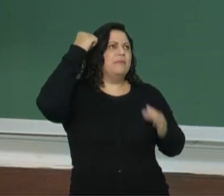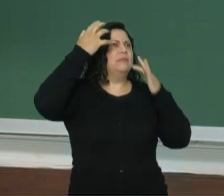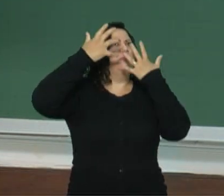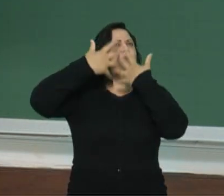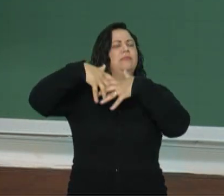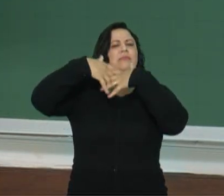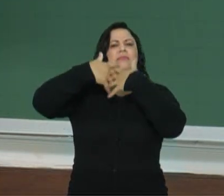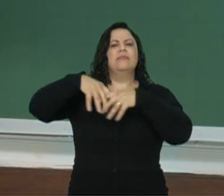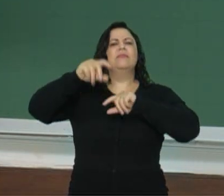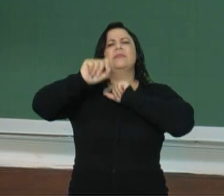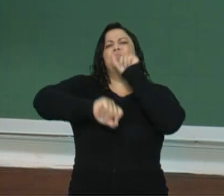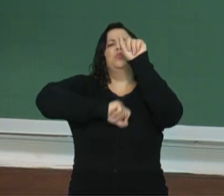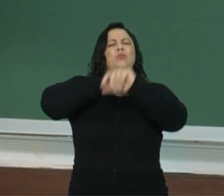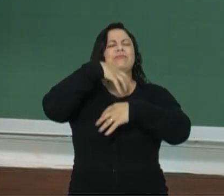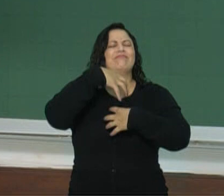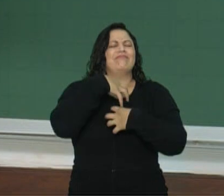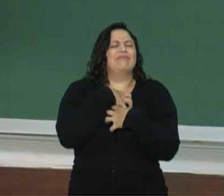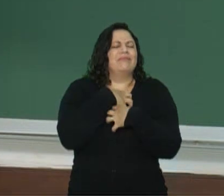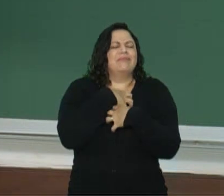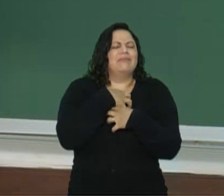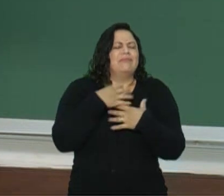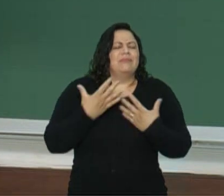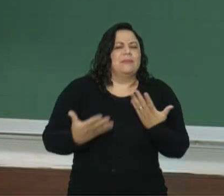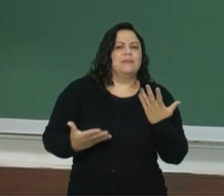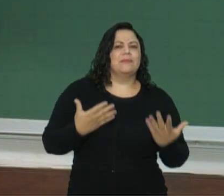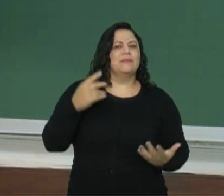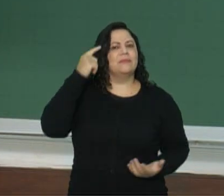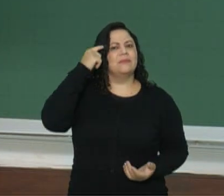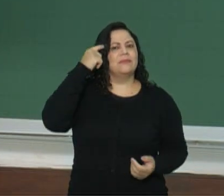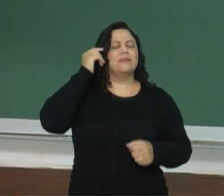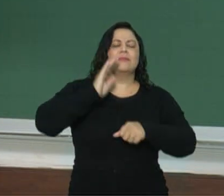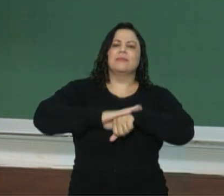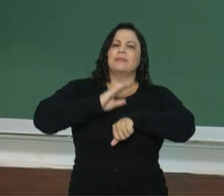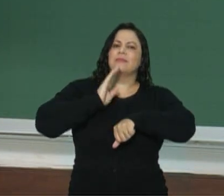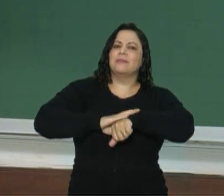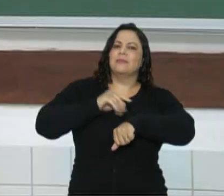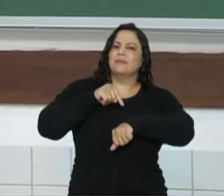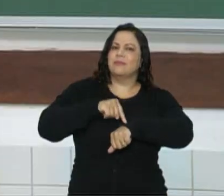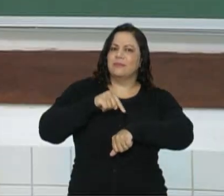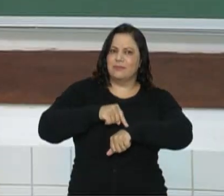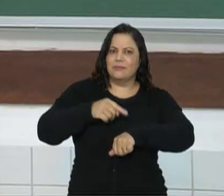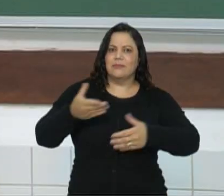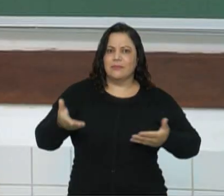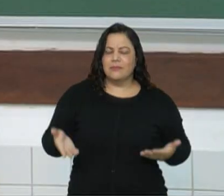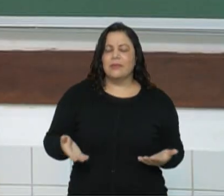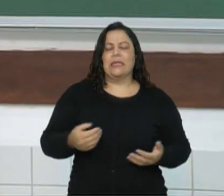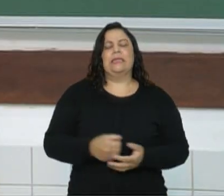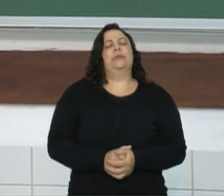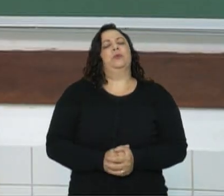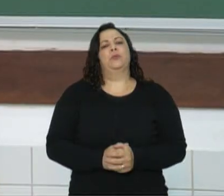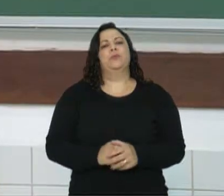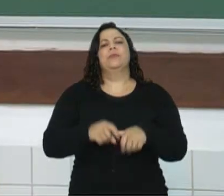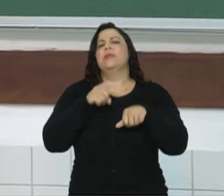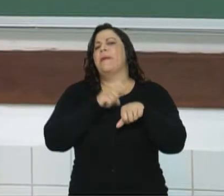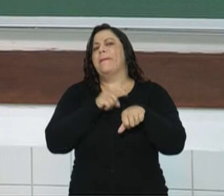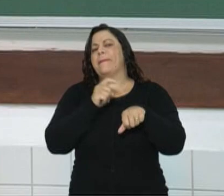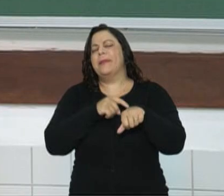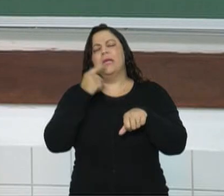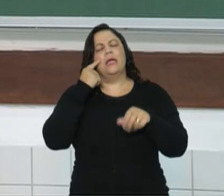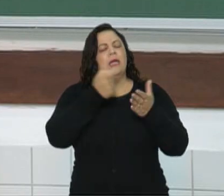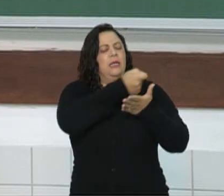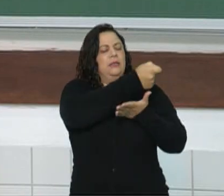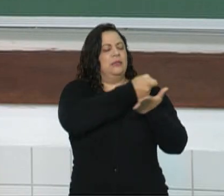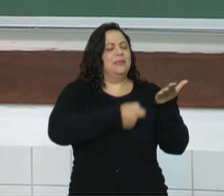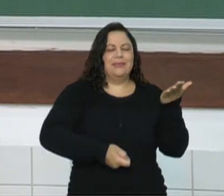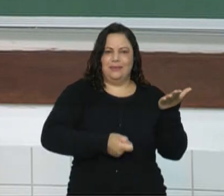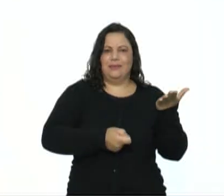que suscitou aí, né? O que você pensou já nesse momento sobre isso? Então, você tem aí alguns minutinhos para escrever sobre